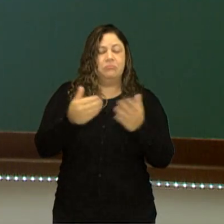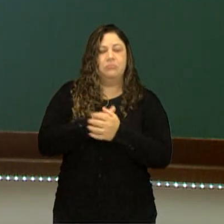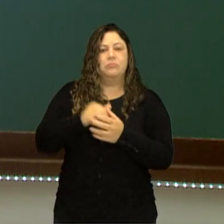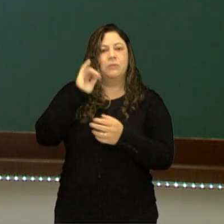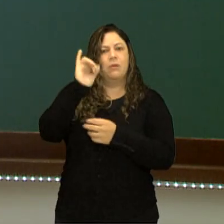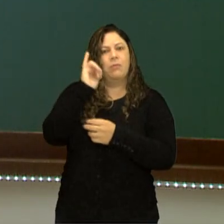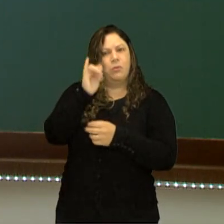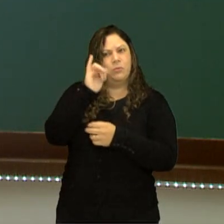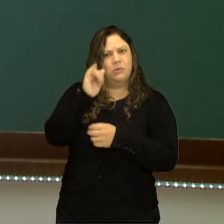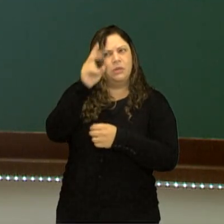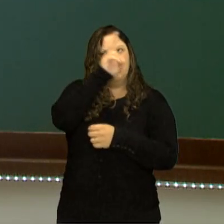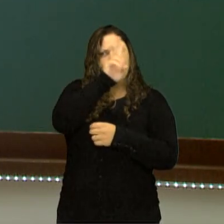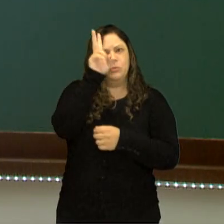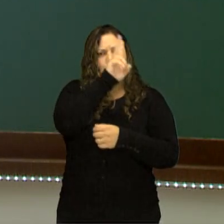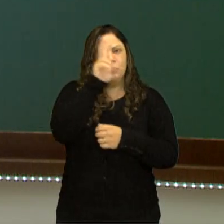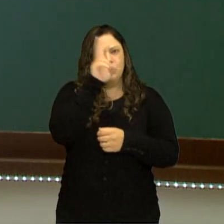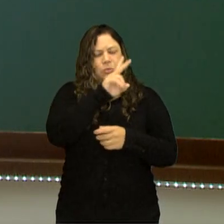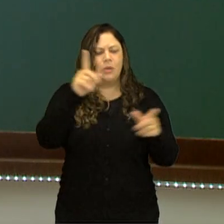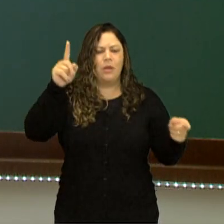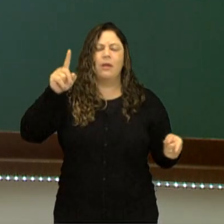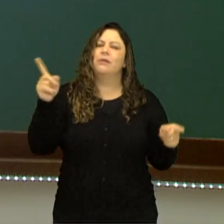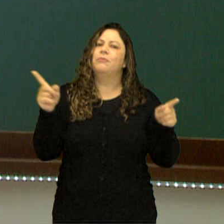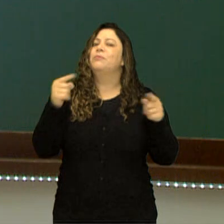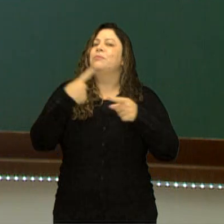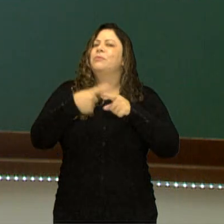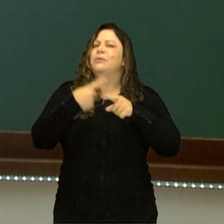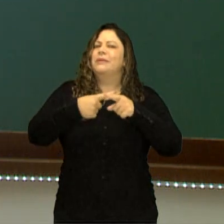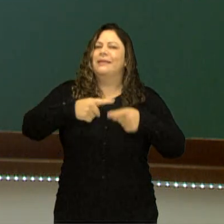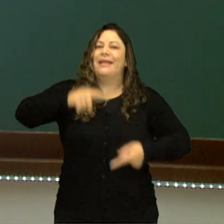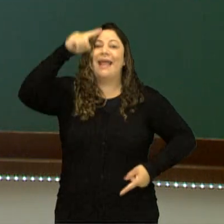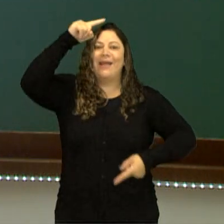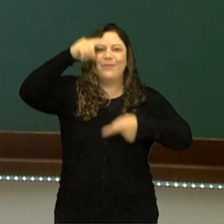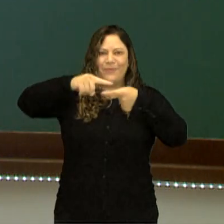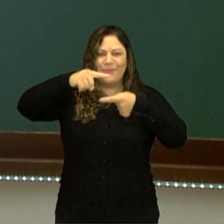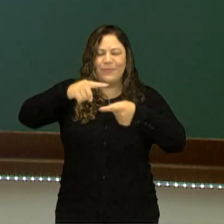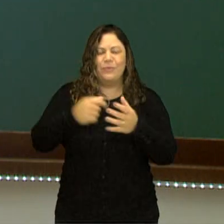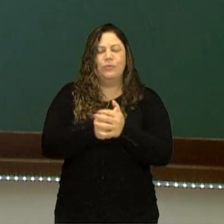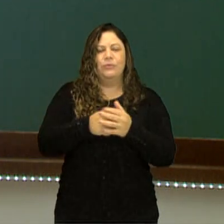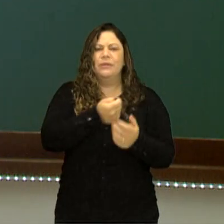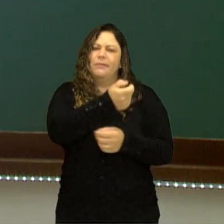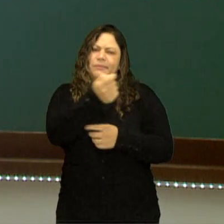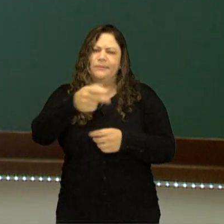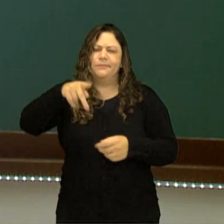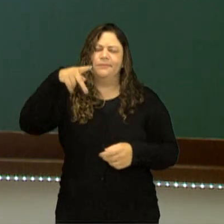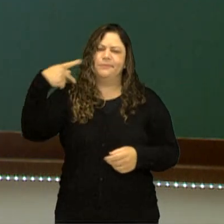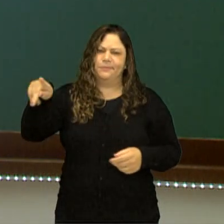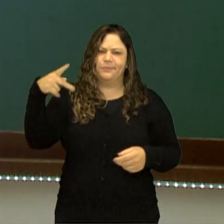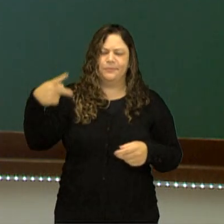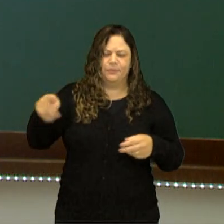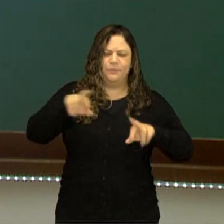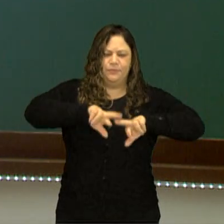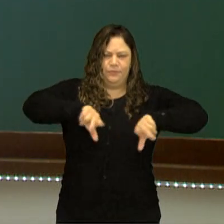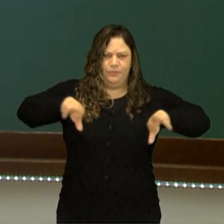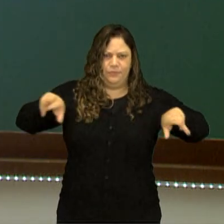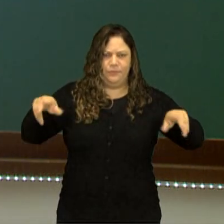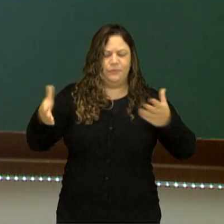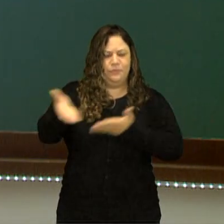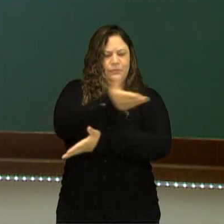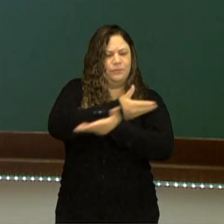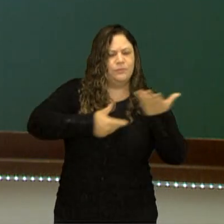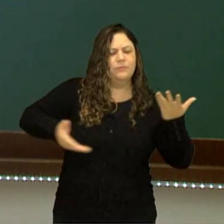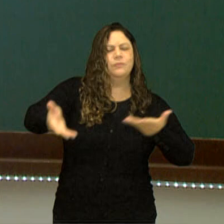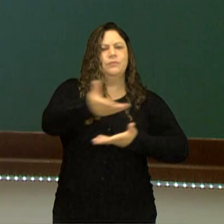história. Porque ele é uma história curta, com poucos personagens, um enredo que gira em torno de um conflito,